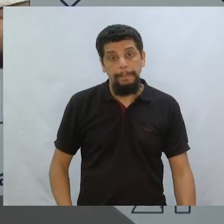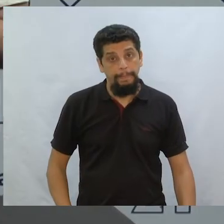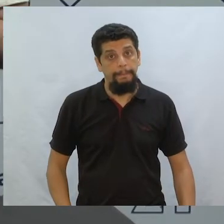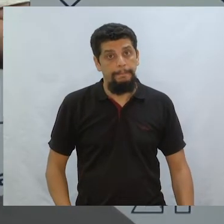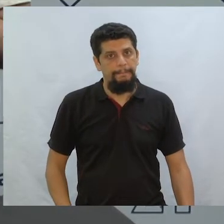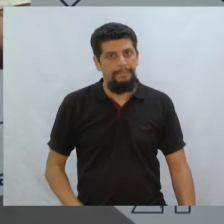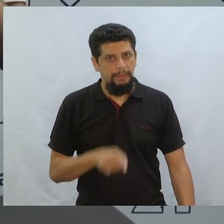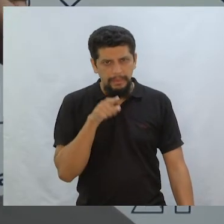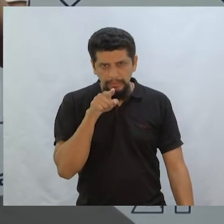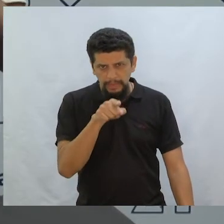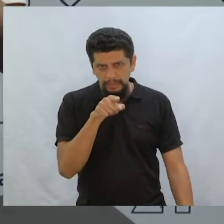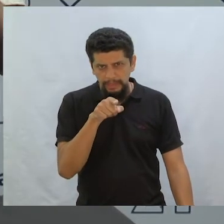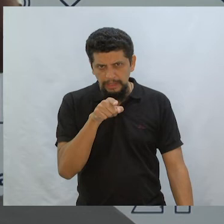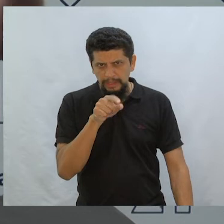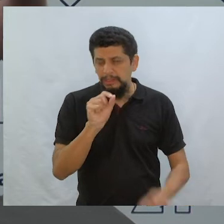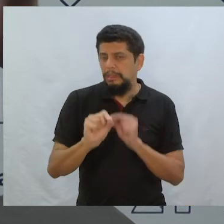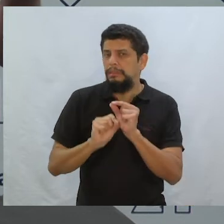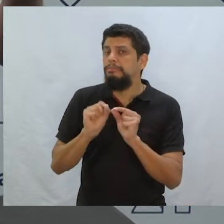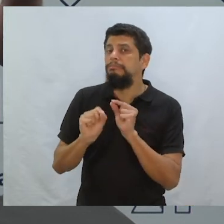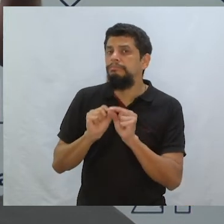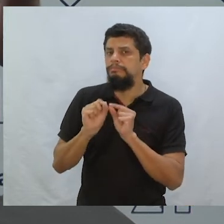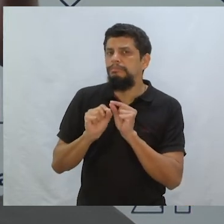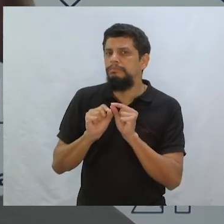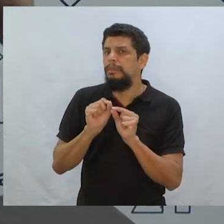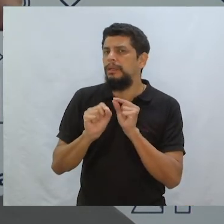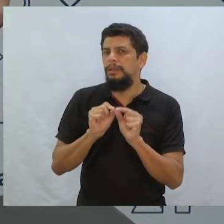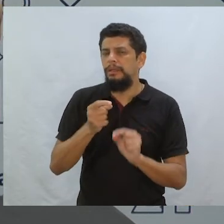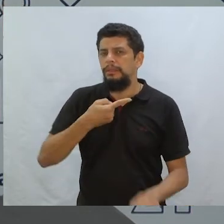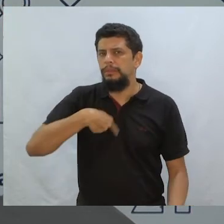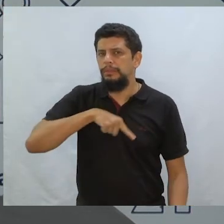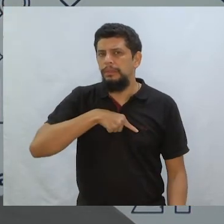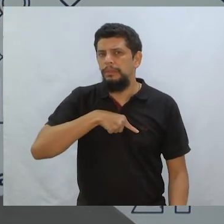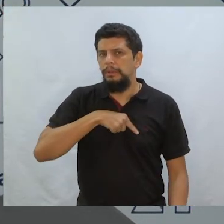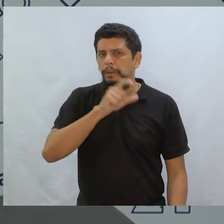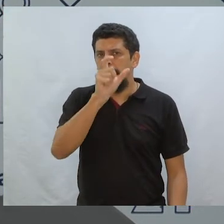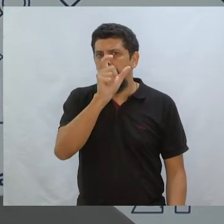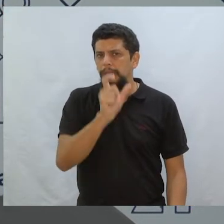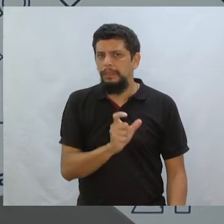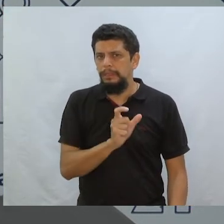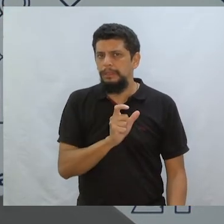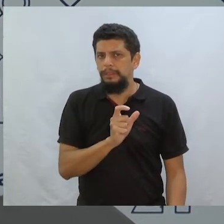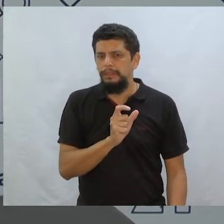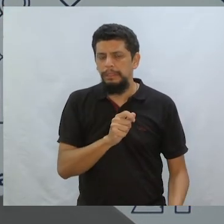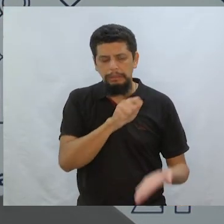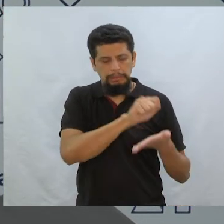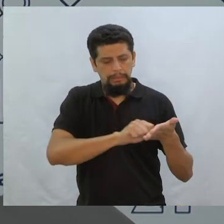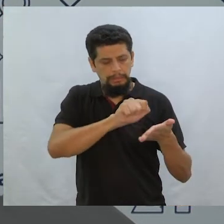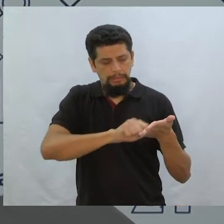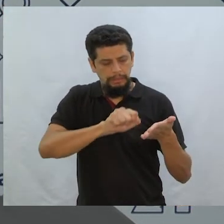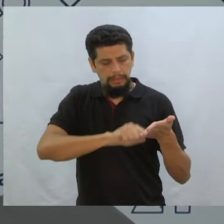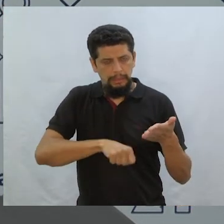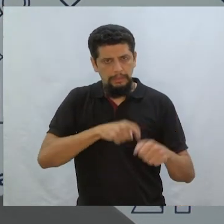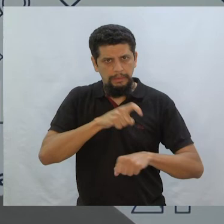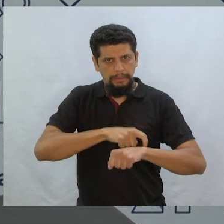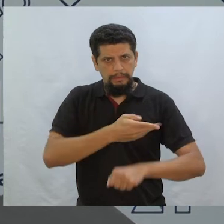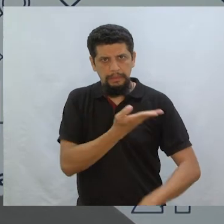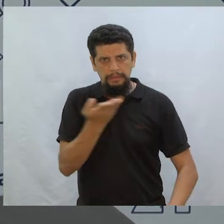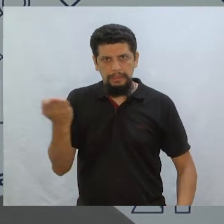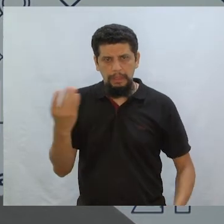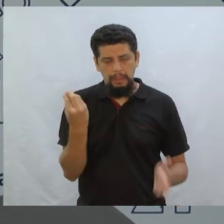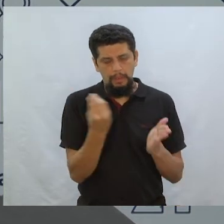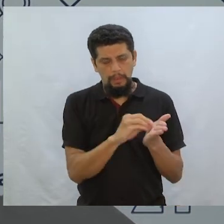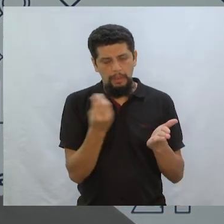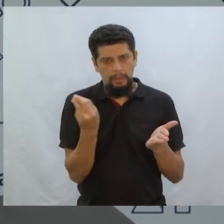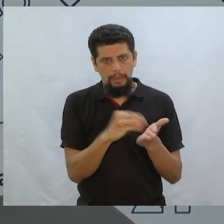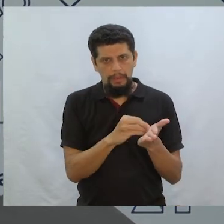você para você você é quem para quem o nosso personagem está escrevendo vou dar um tempinho